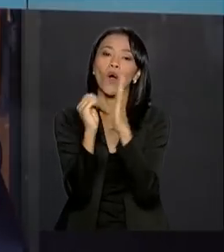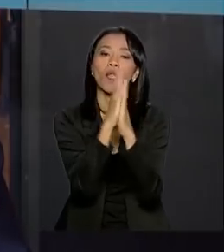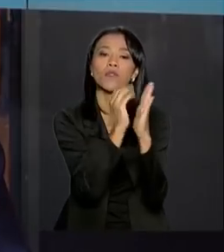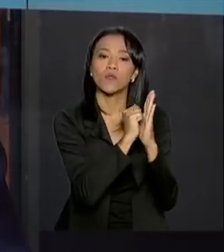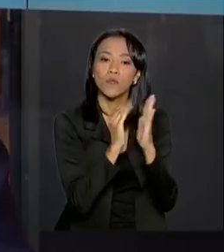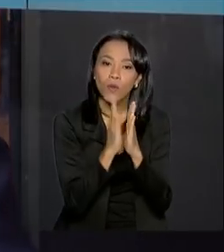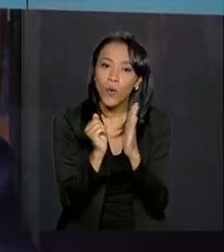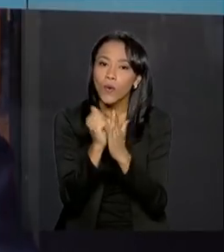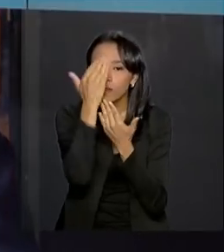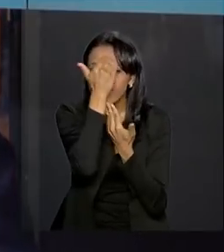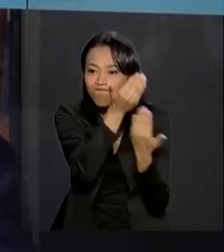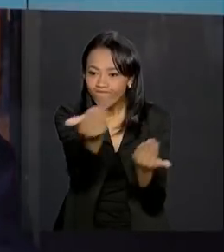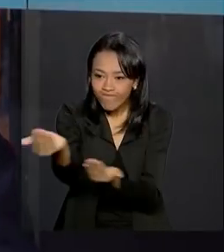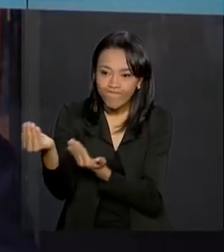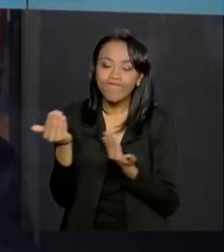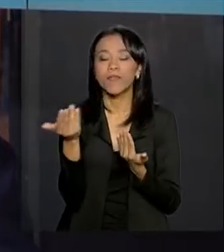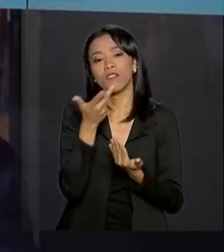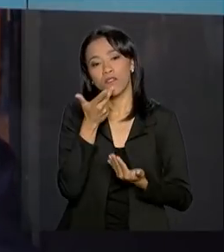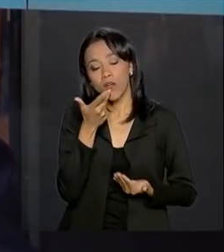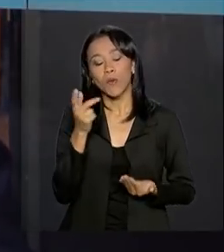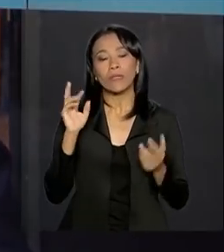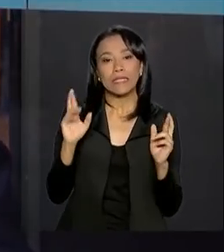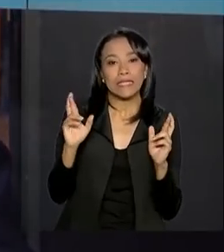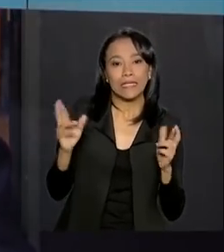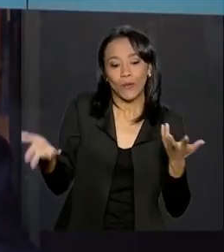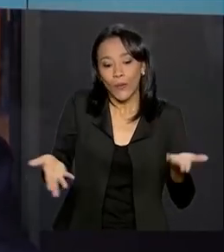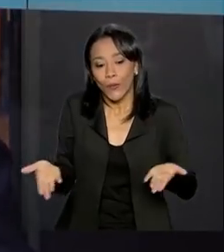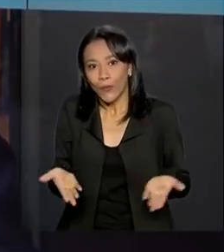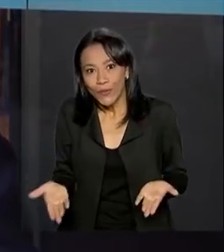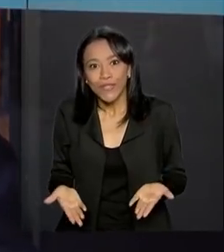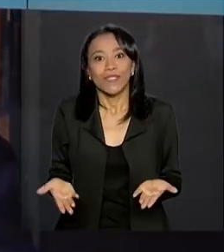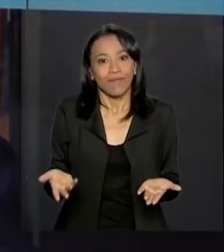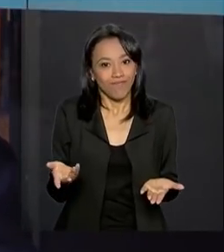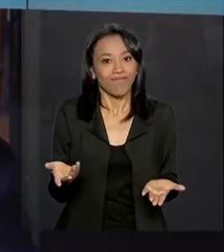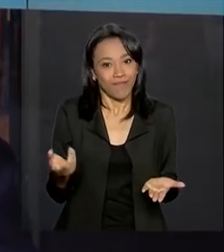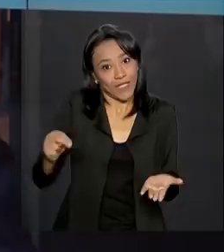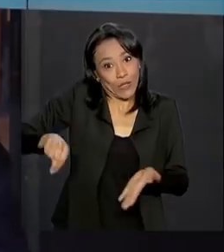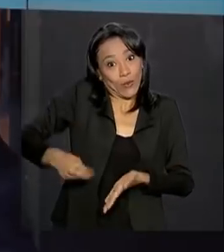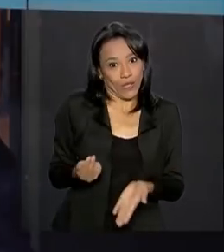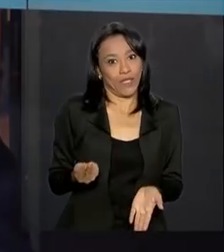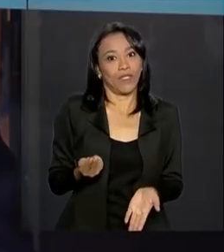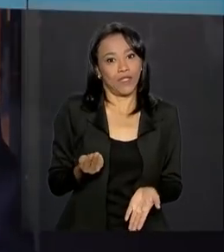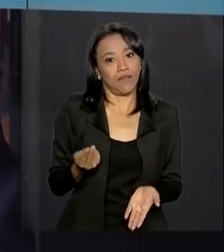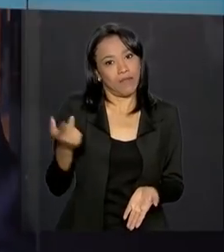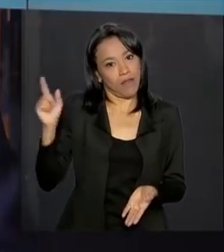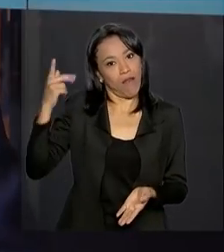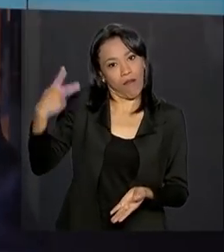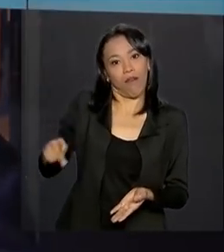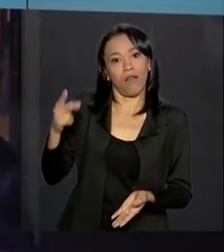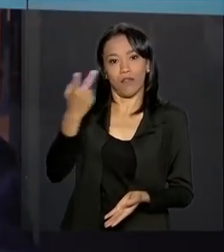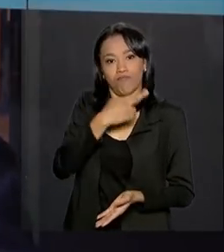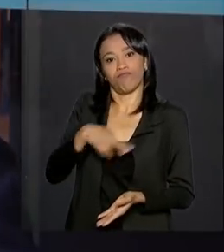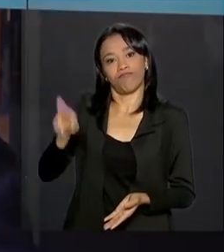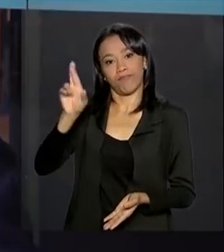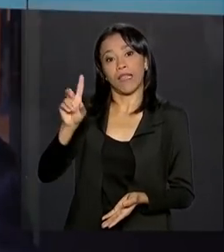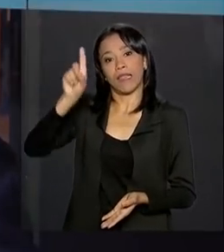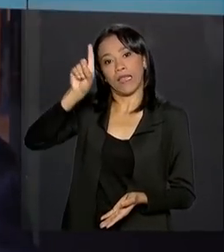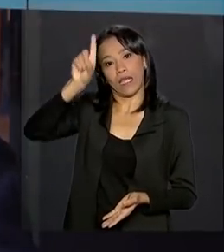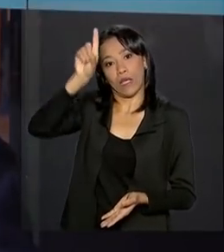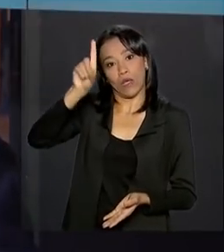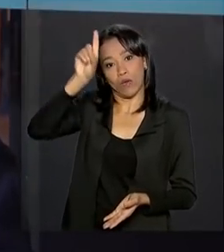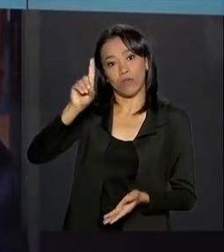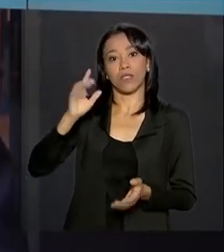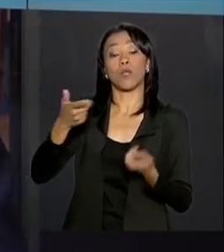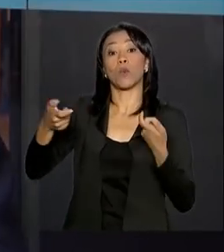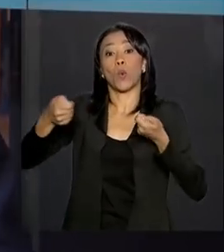tranquilo, falou também na expectativa do dia de hoje e, muito religioso, afirmou que Deus estava